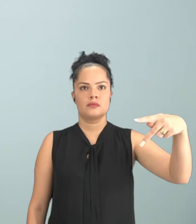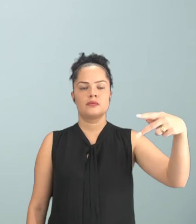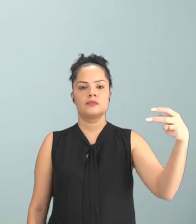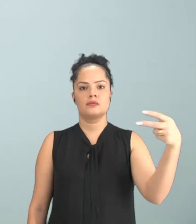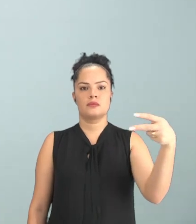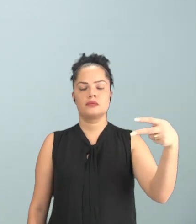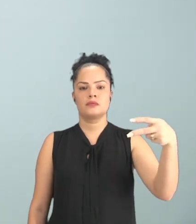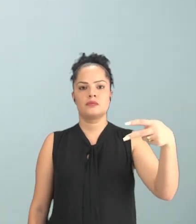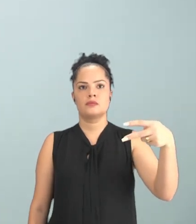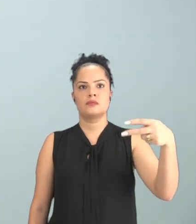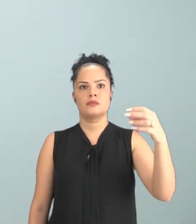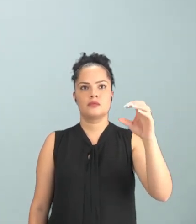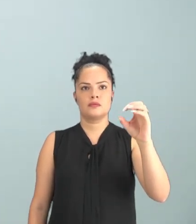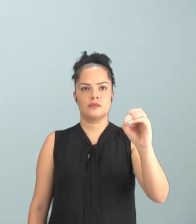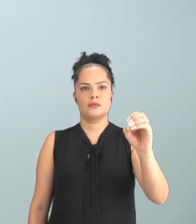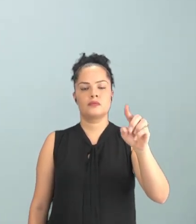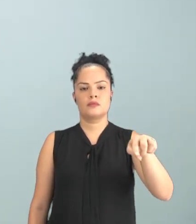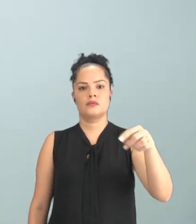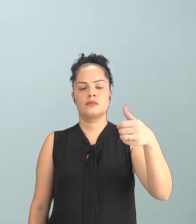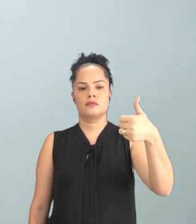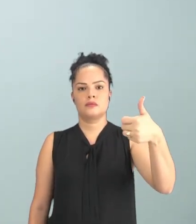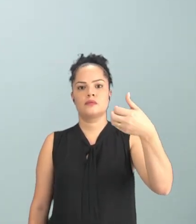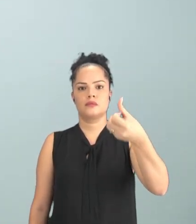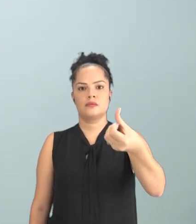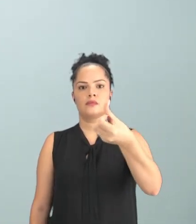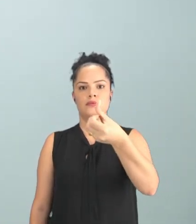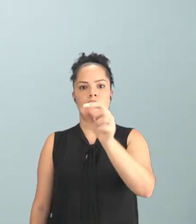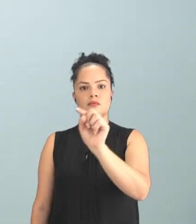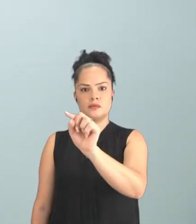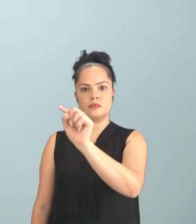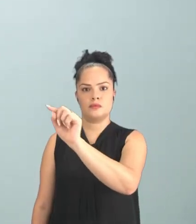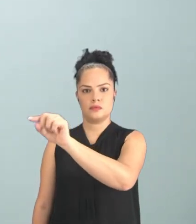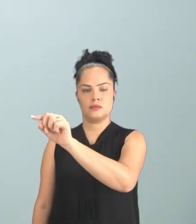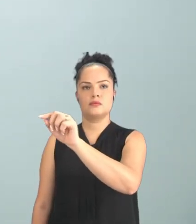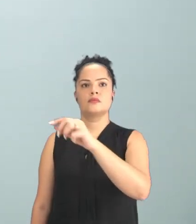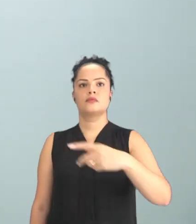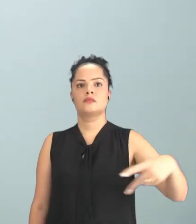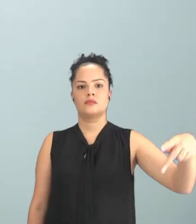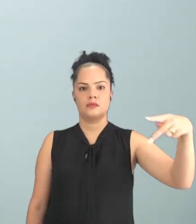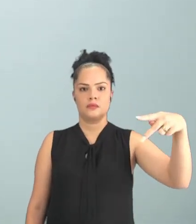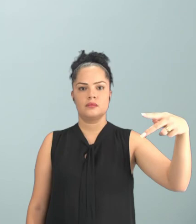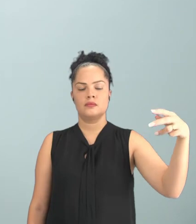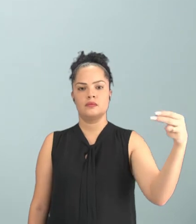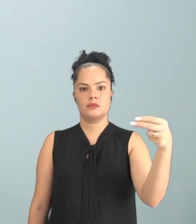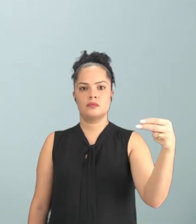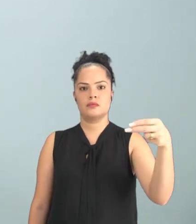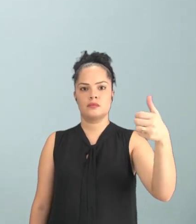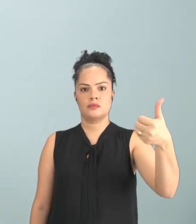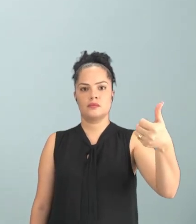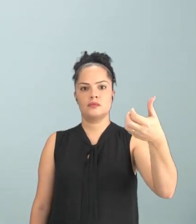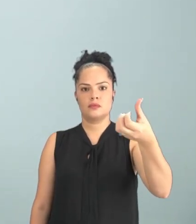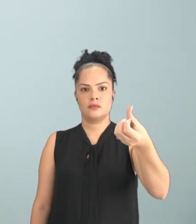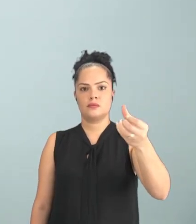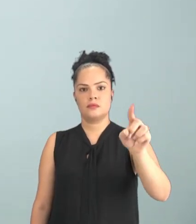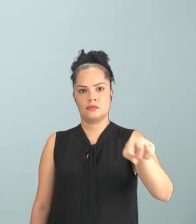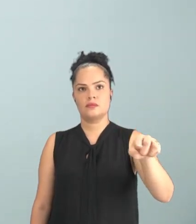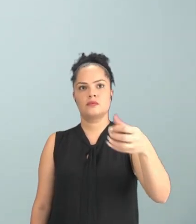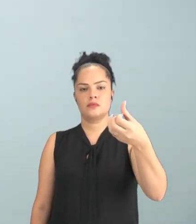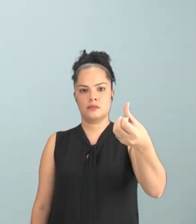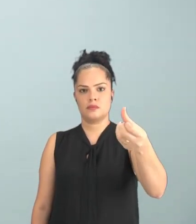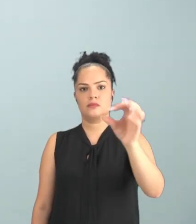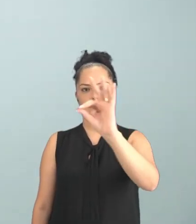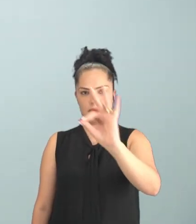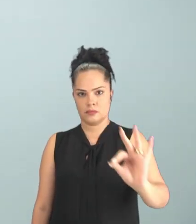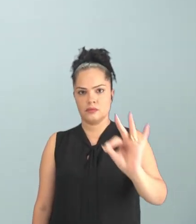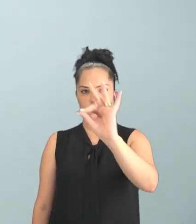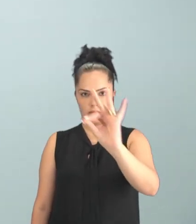0,16666. Então, repare que eu forneci aí o resultado da probabilidade de duas formas. Uma, né, em forma decimal e a outra em forma de porcentagem,